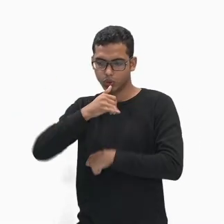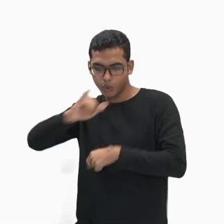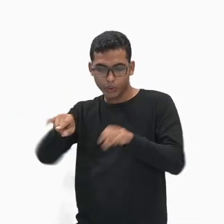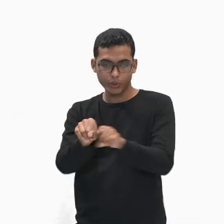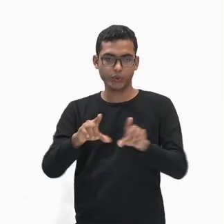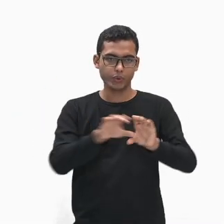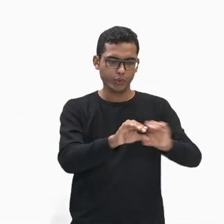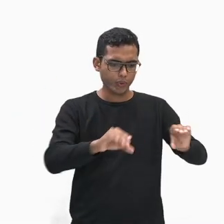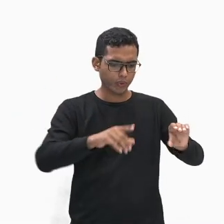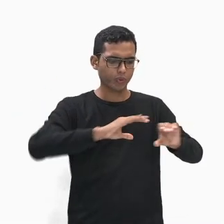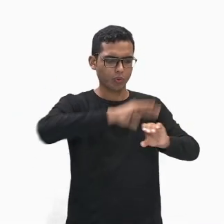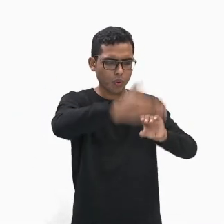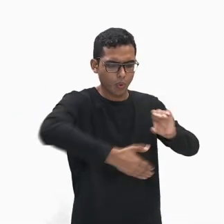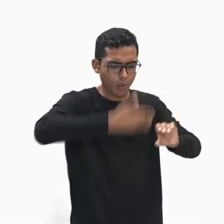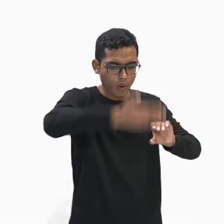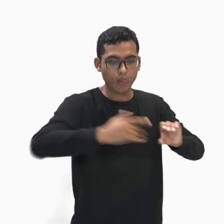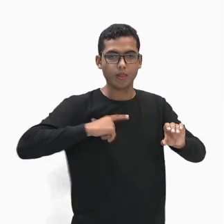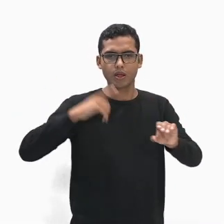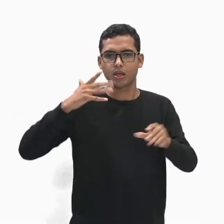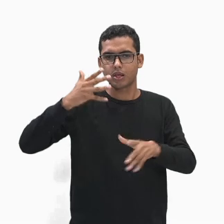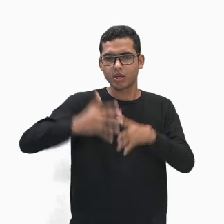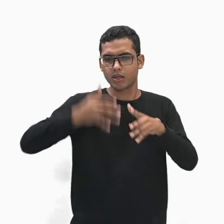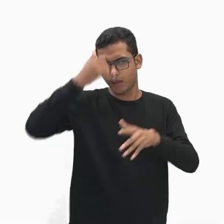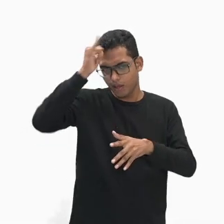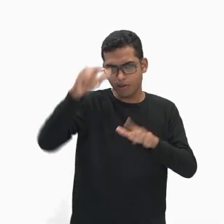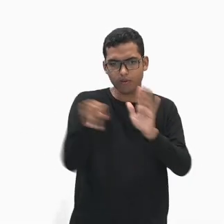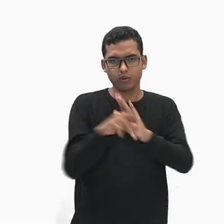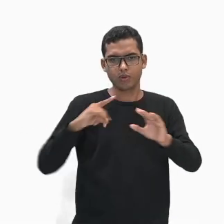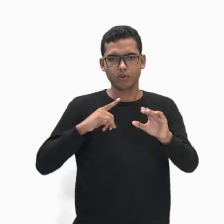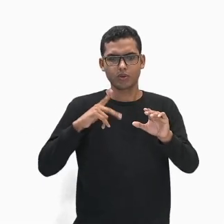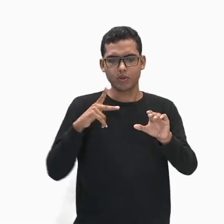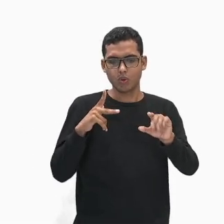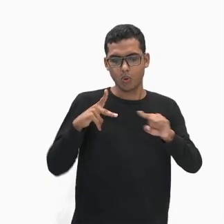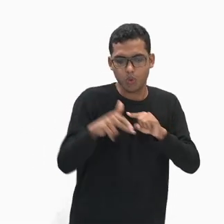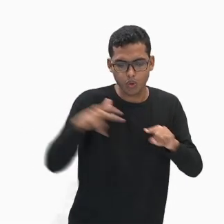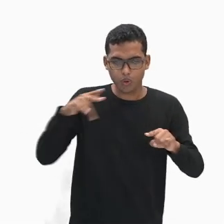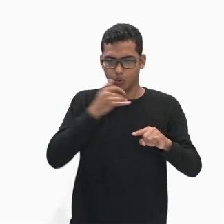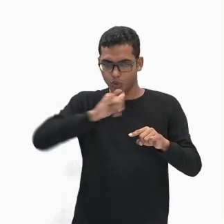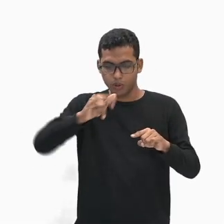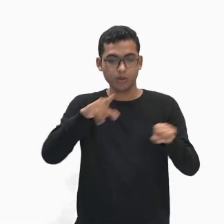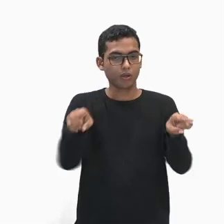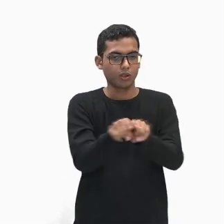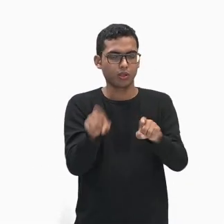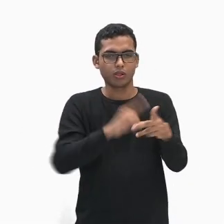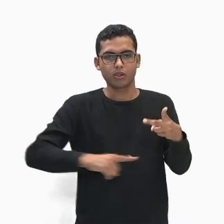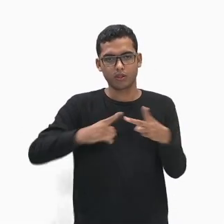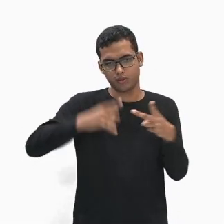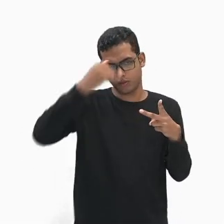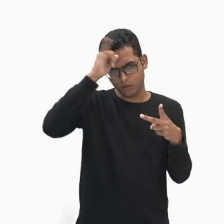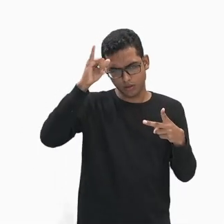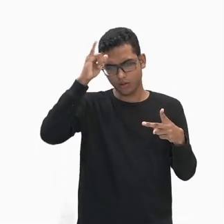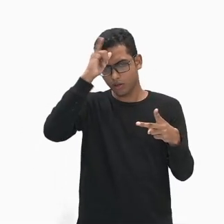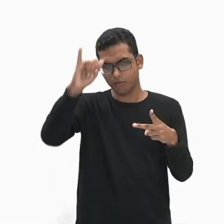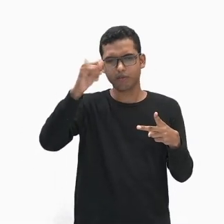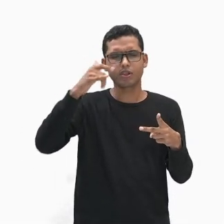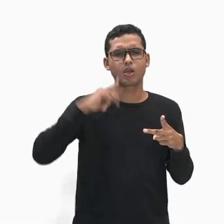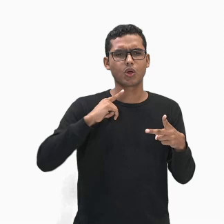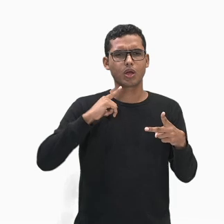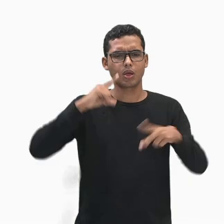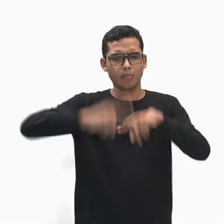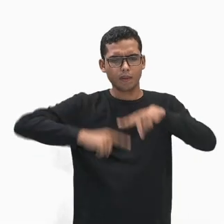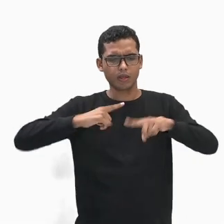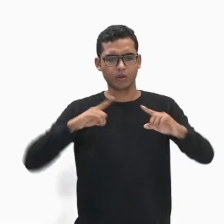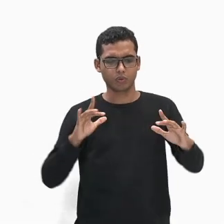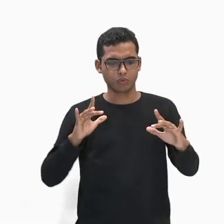curtos circuitos e choques elétricos. Essa é a ação possível porque os